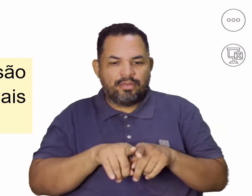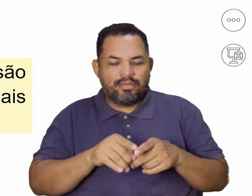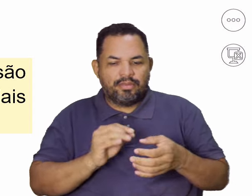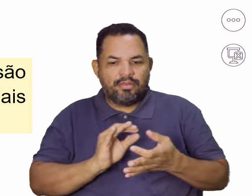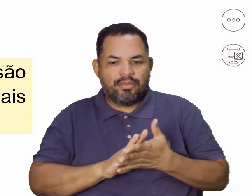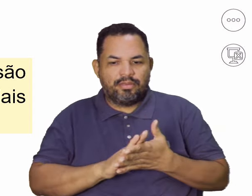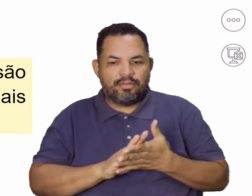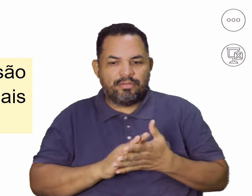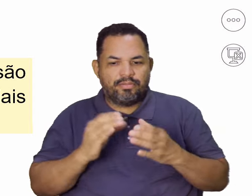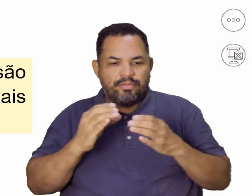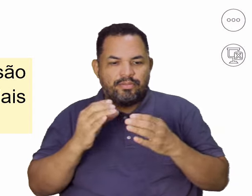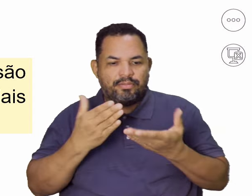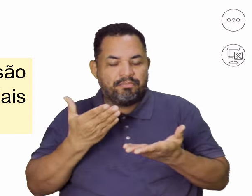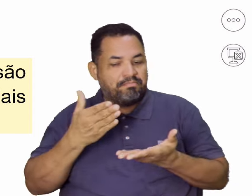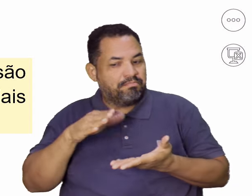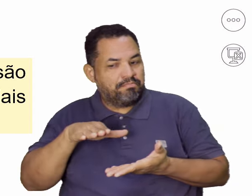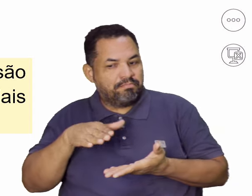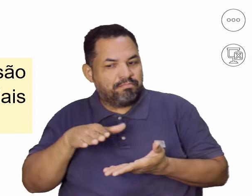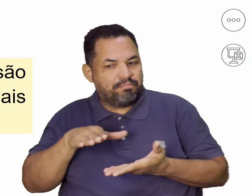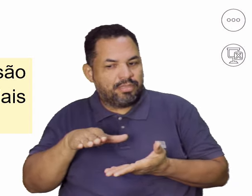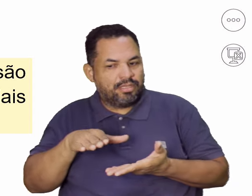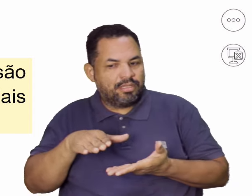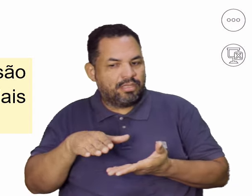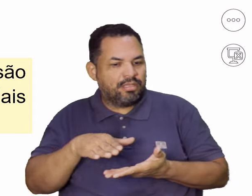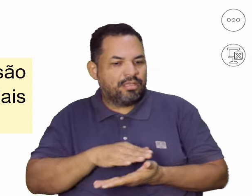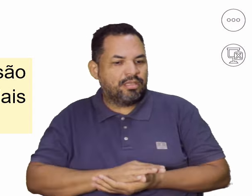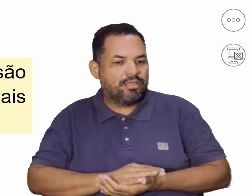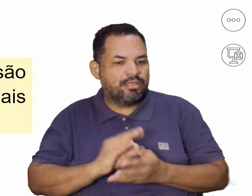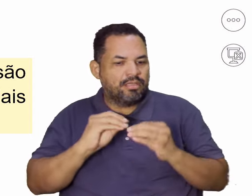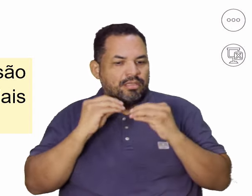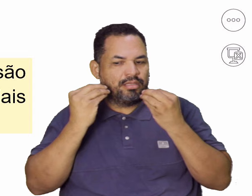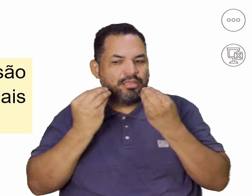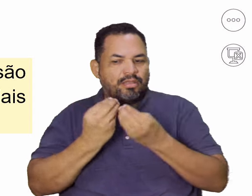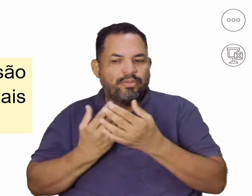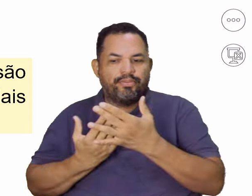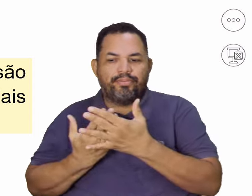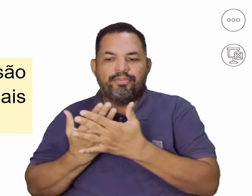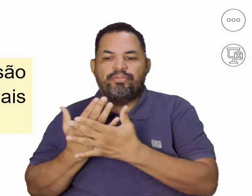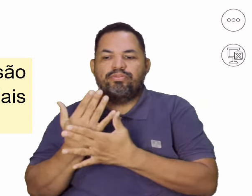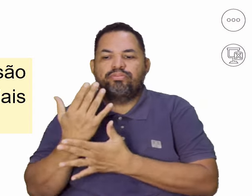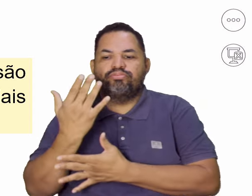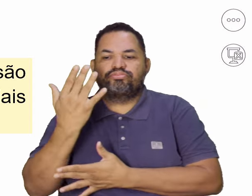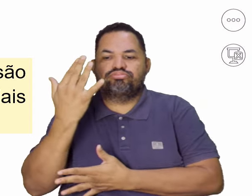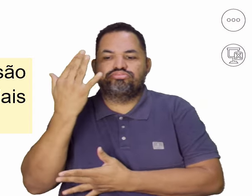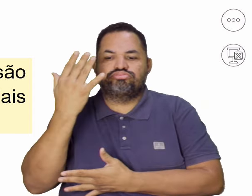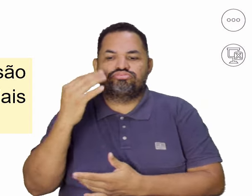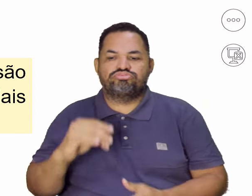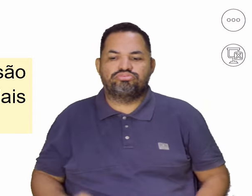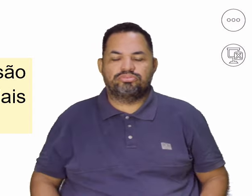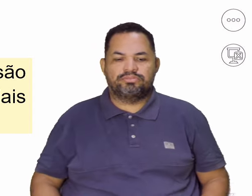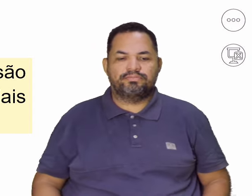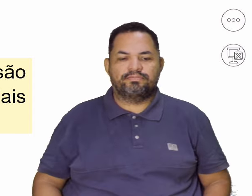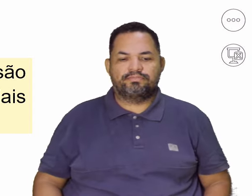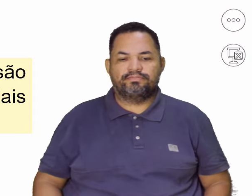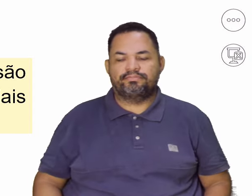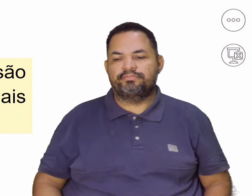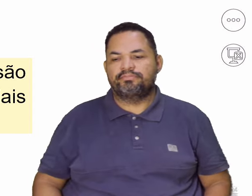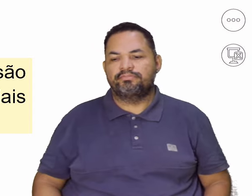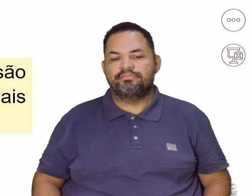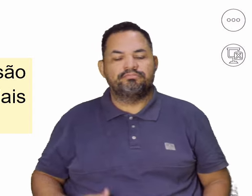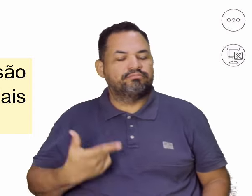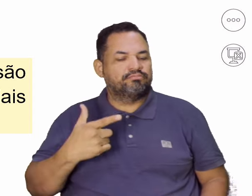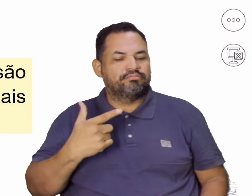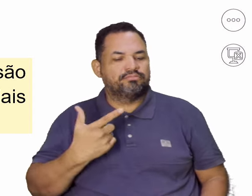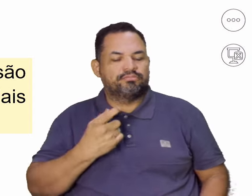sua expressão só envolve as pressões das substâncias que estão na fase gasosa não envolvemos nem